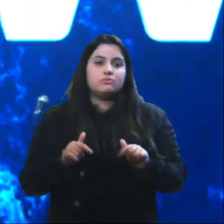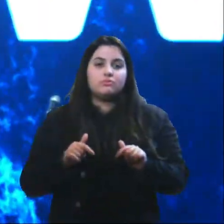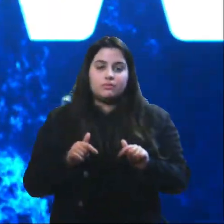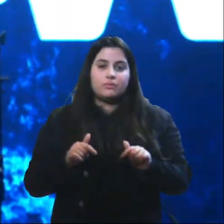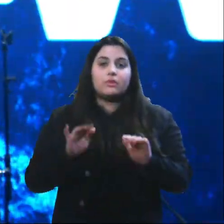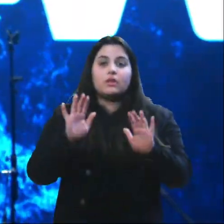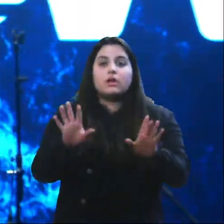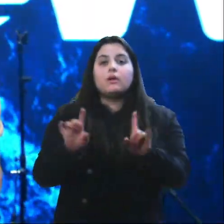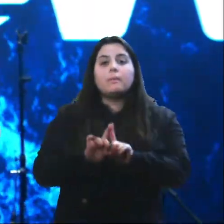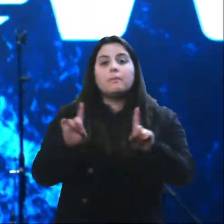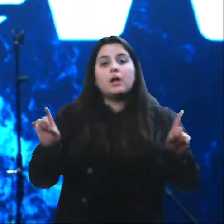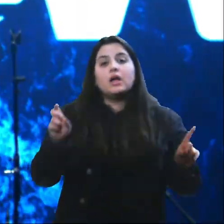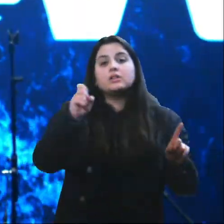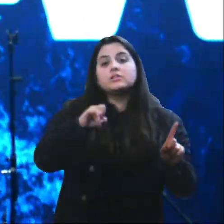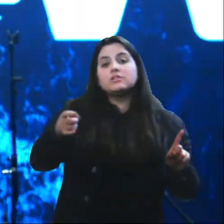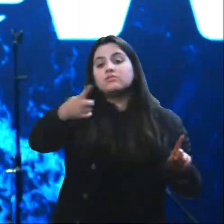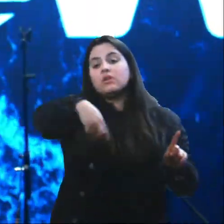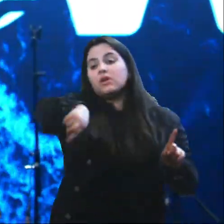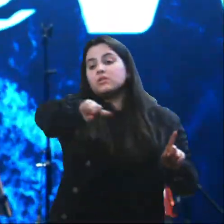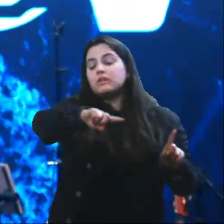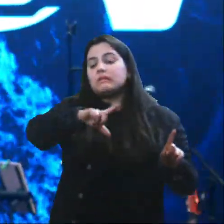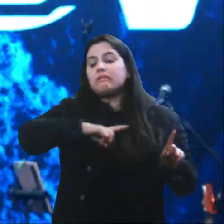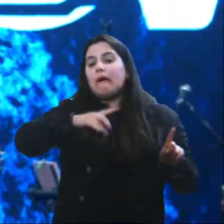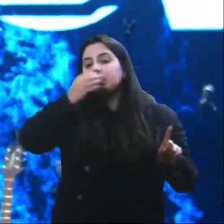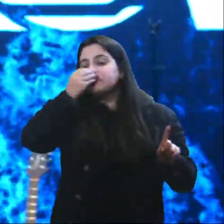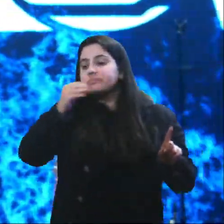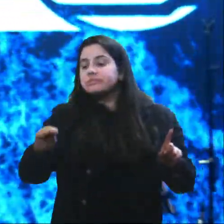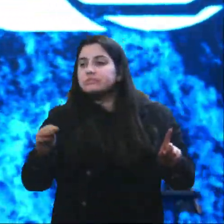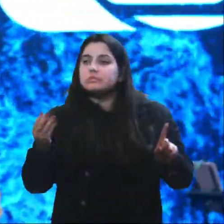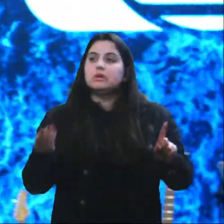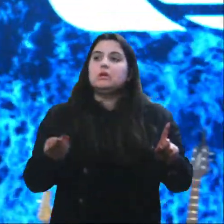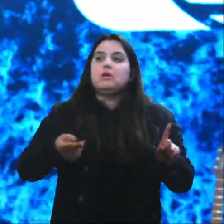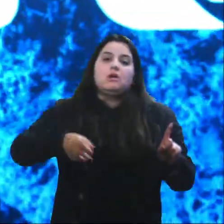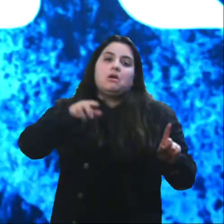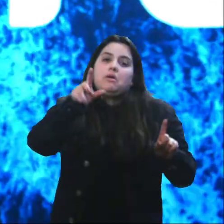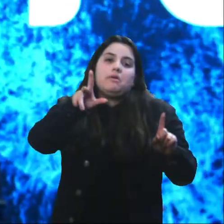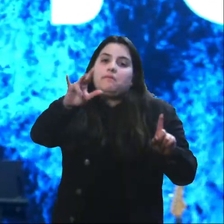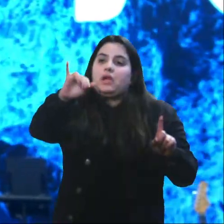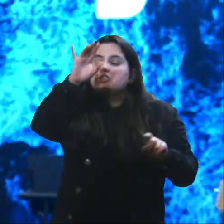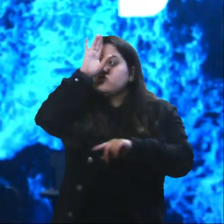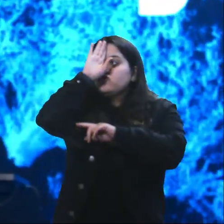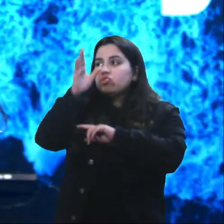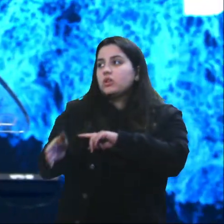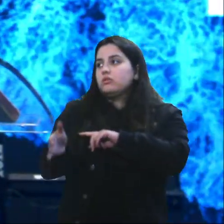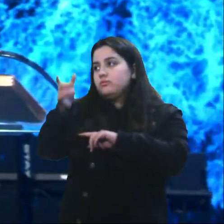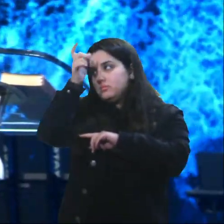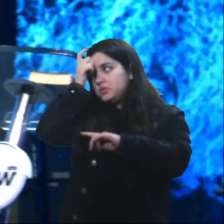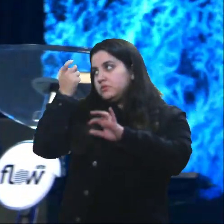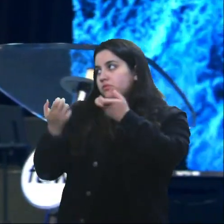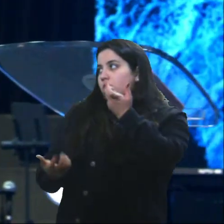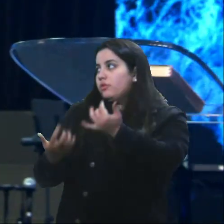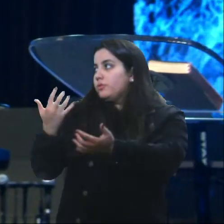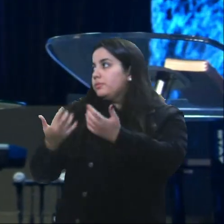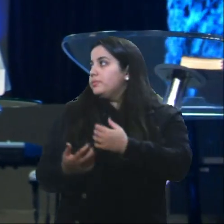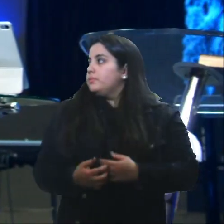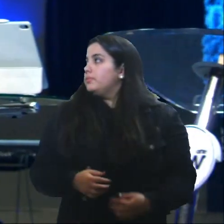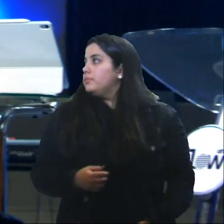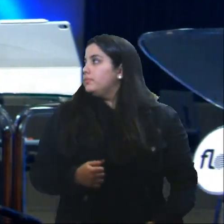Mas aqueles que não viverem isso, eles serão jogados no fogo.